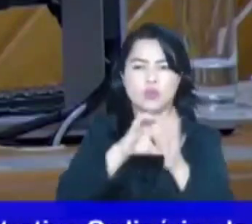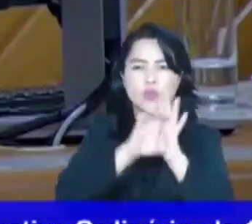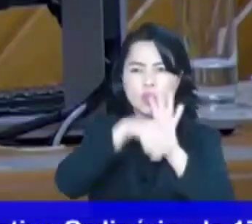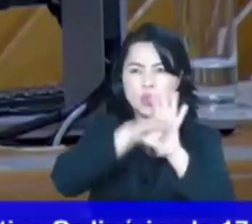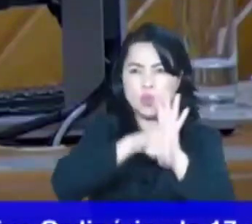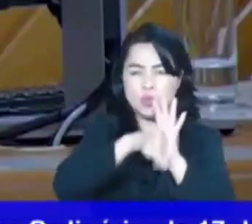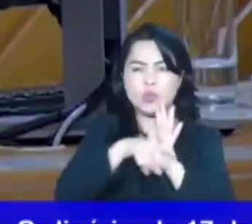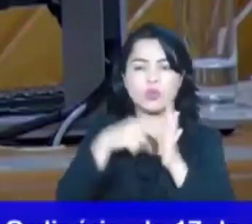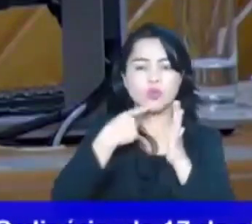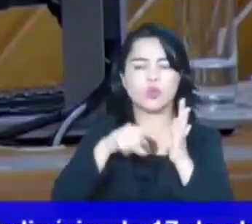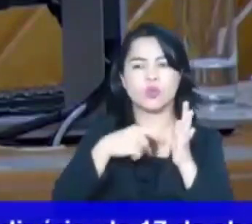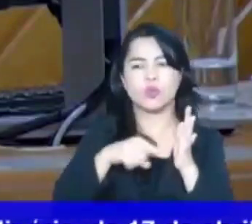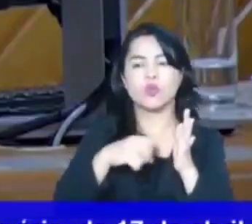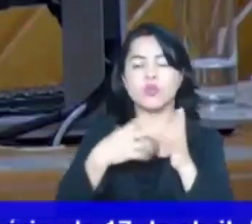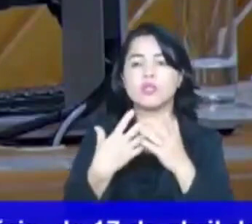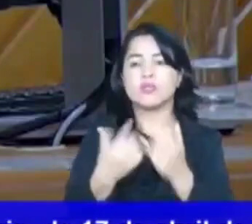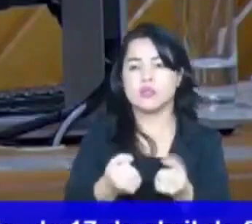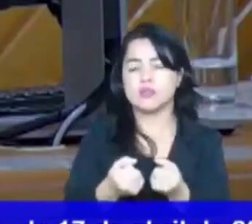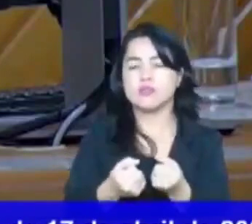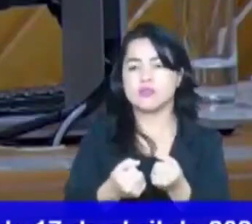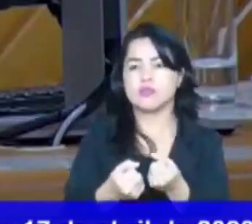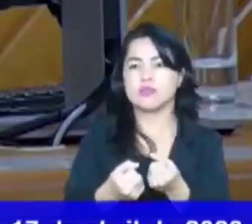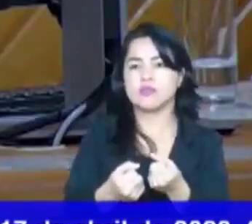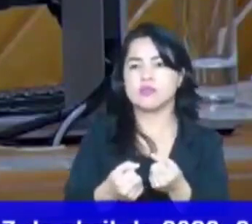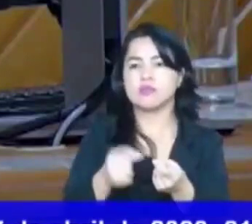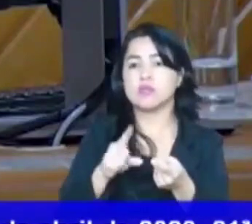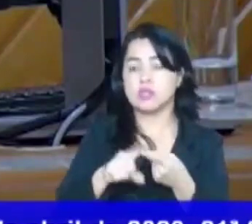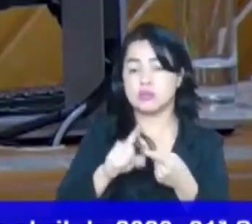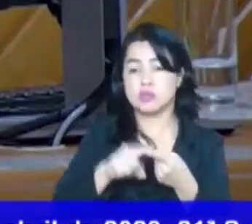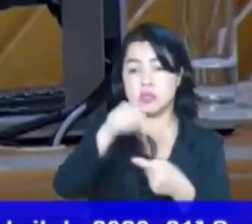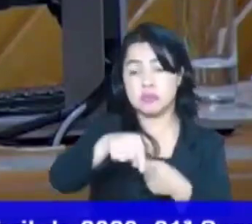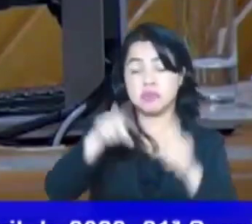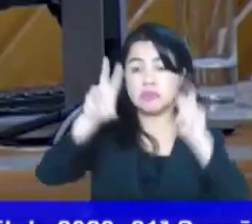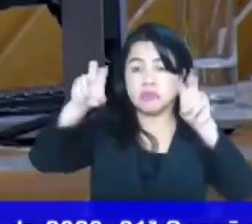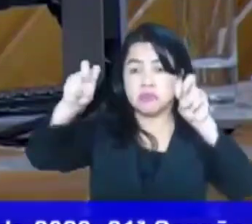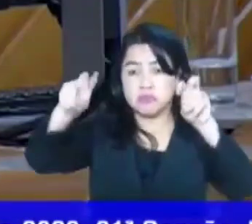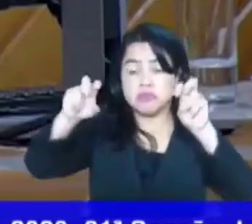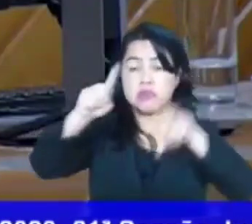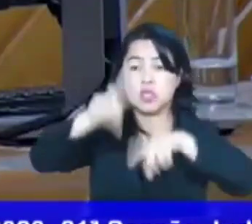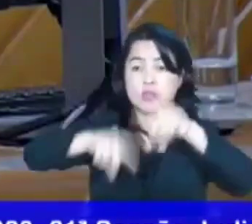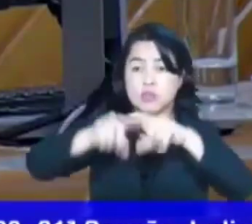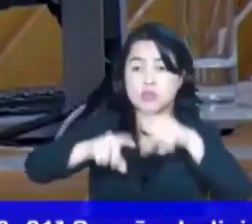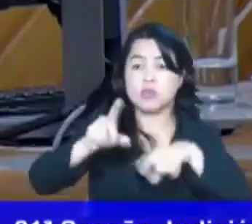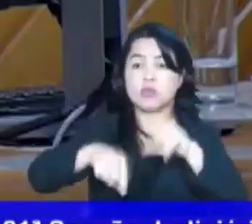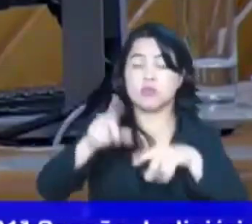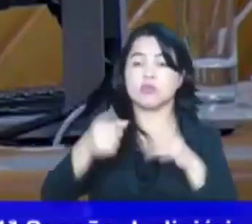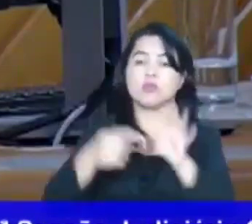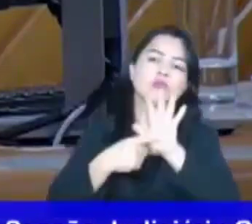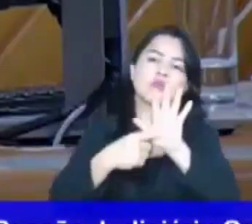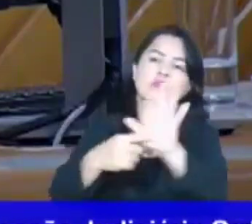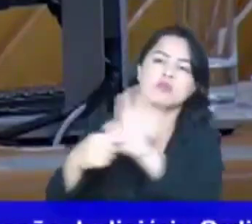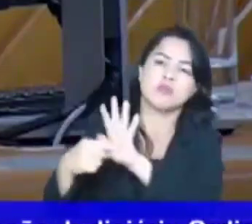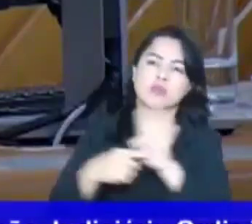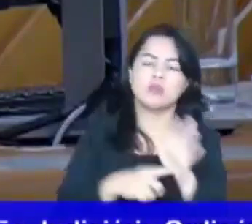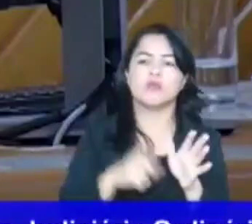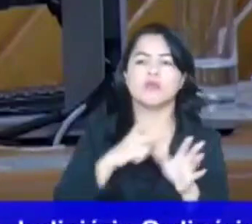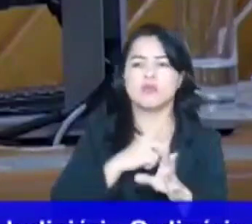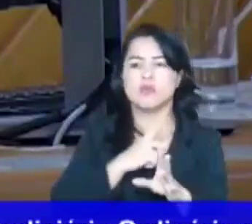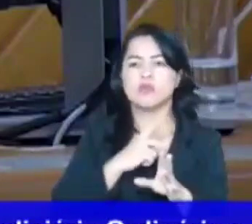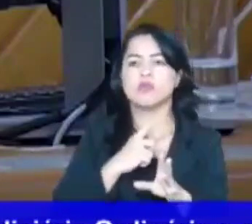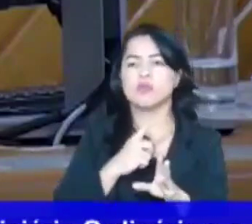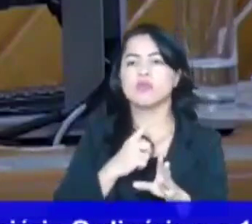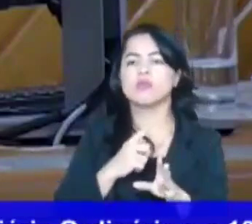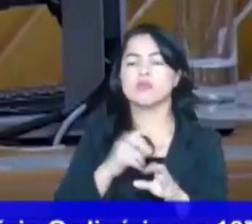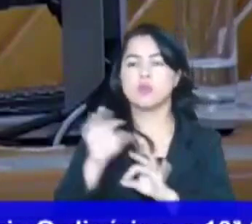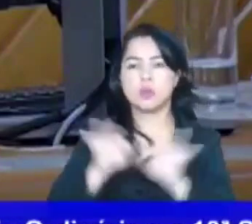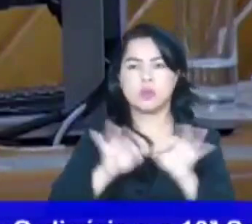foi recebida e cujos temas, objetos da impetração, foram afastados